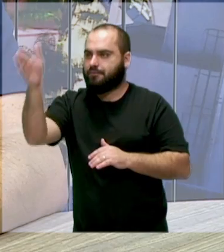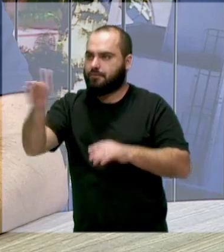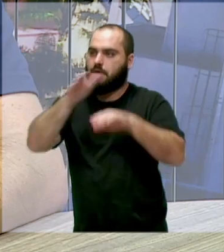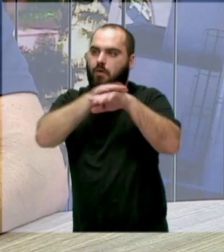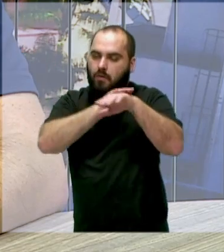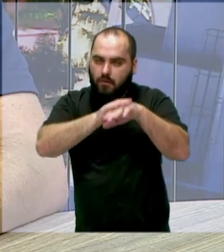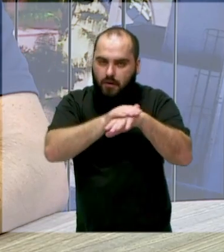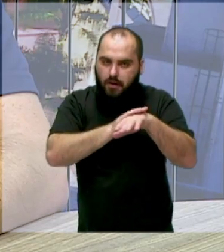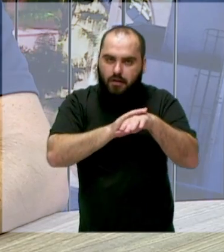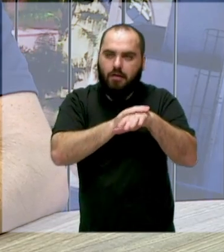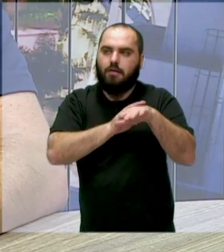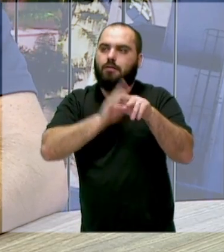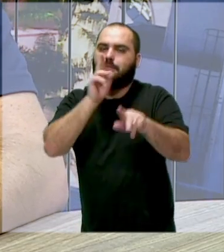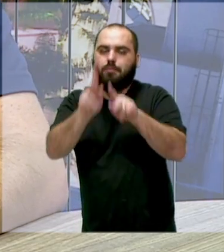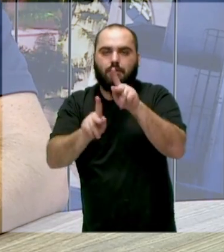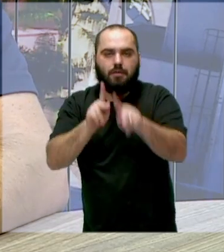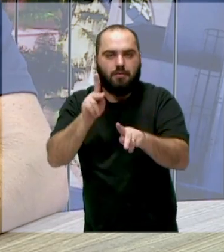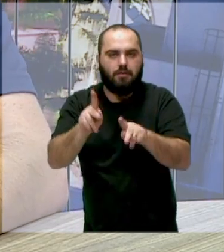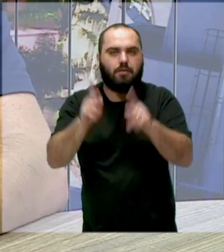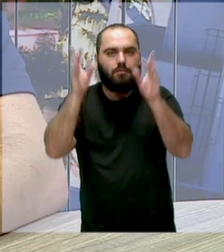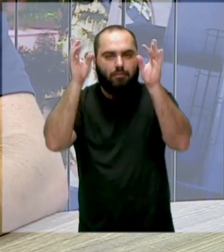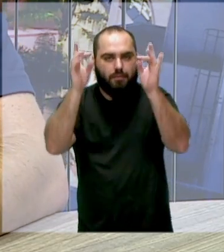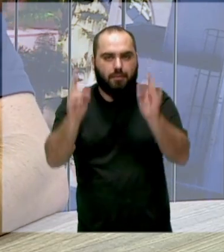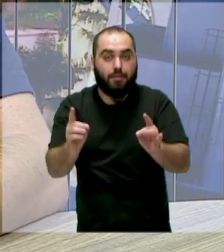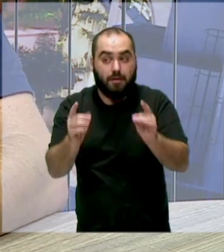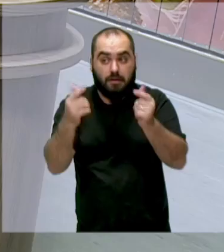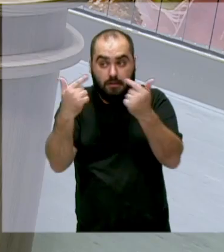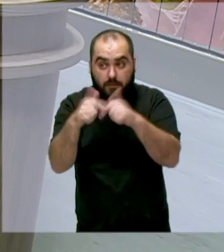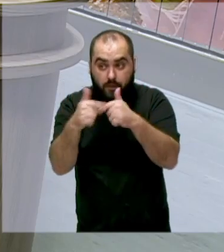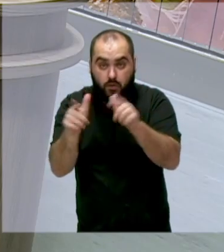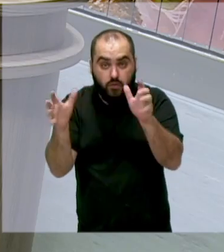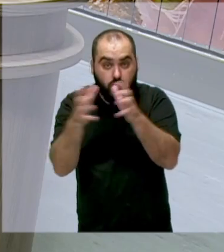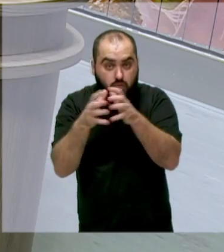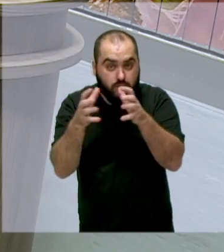a população. Nós estamos trabalhando agora em grandes grupos,